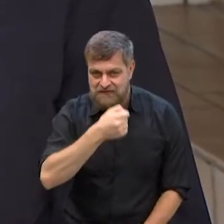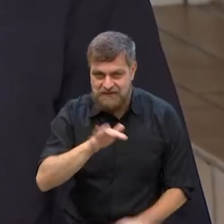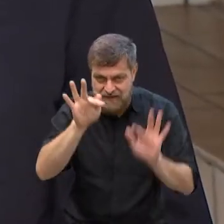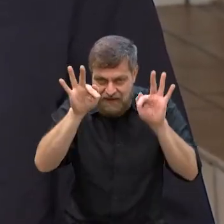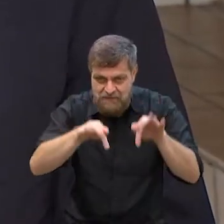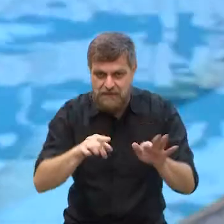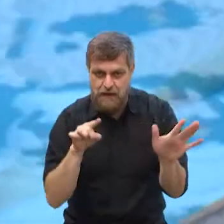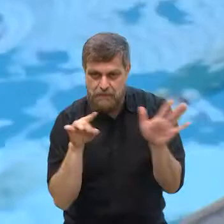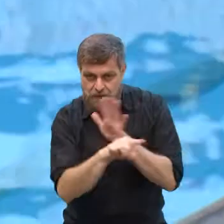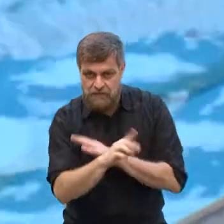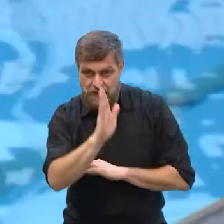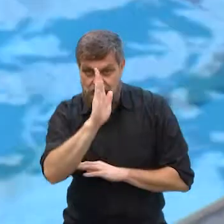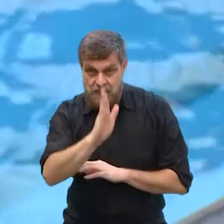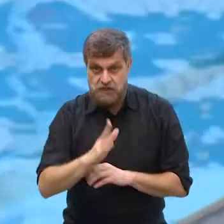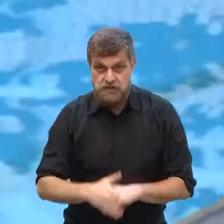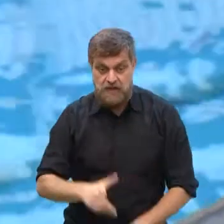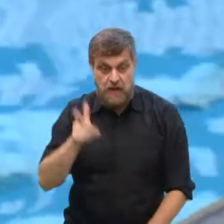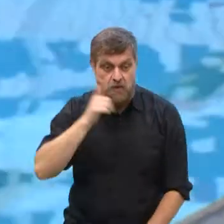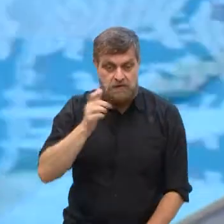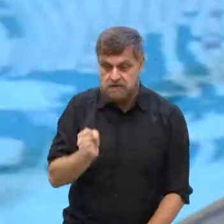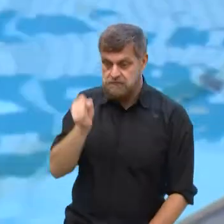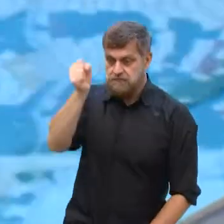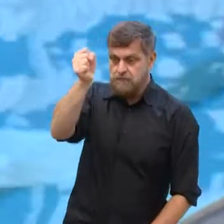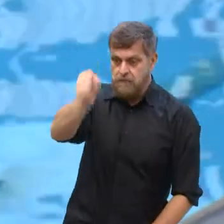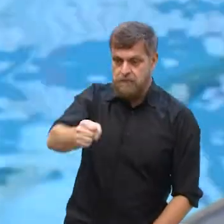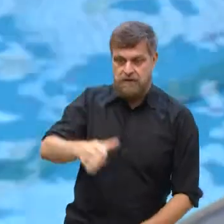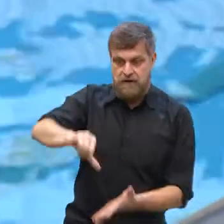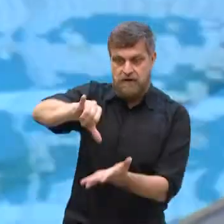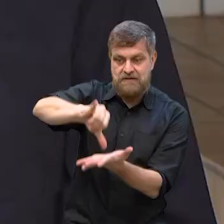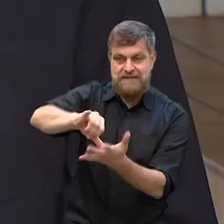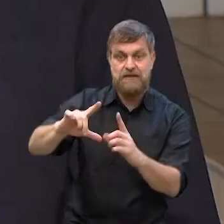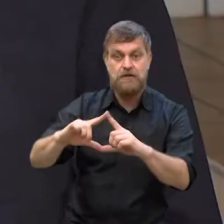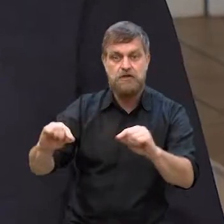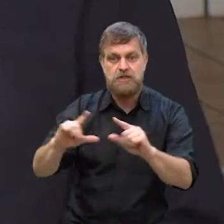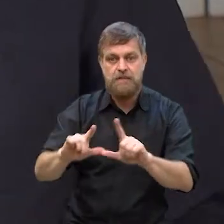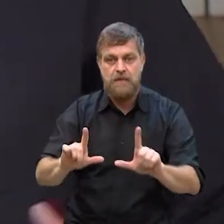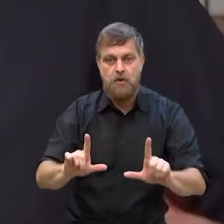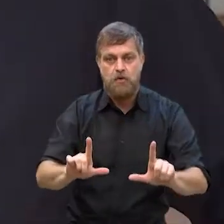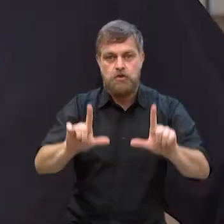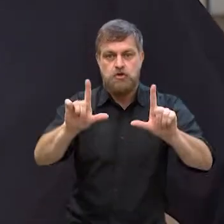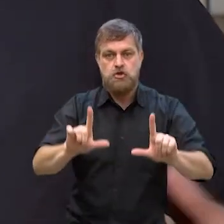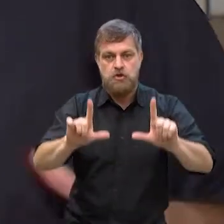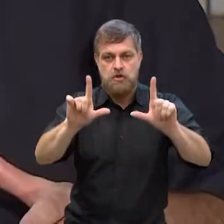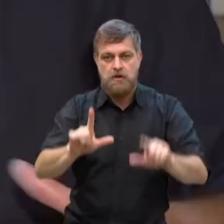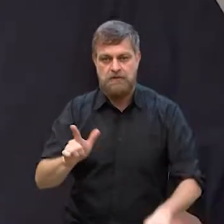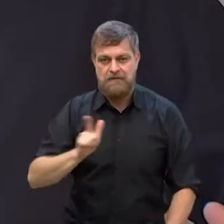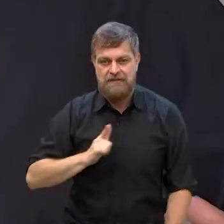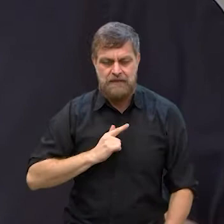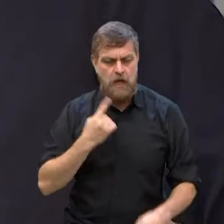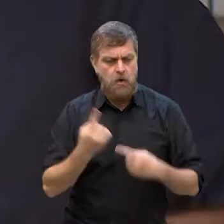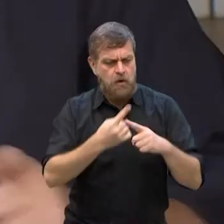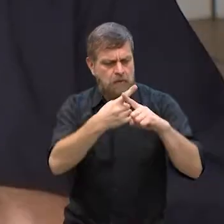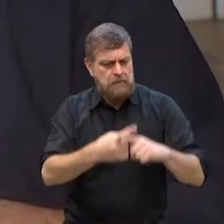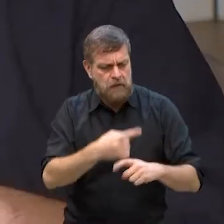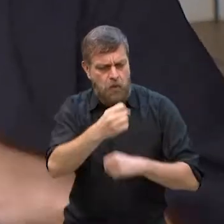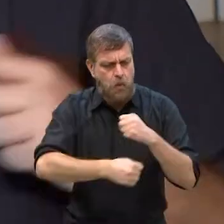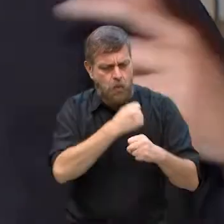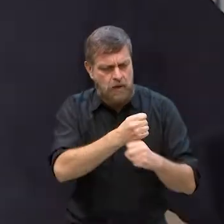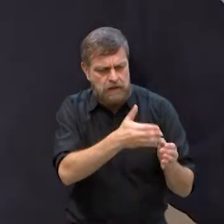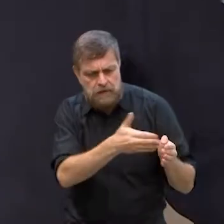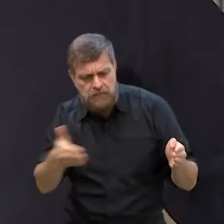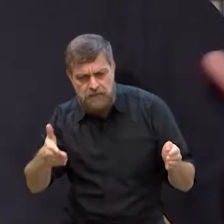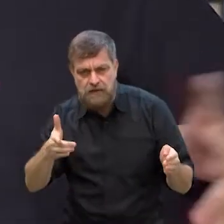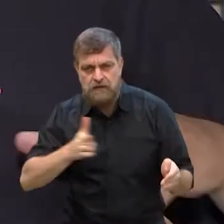uma pergunta. Você já está classificado para os Jogos Paralímpicos de Tóquio, no Japão. São muitas provas, é durante um ano, é o